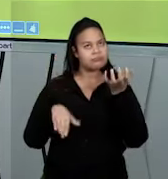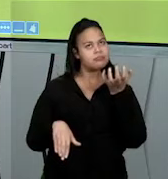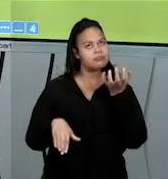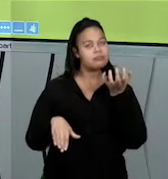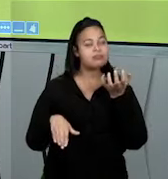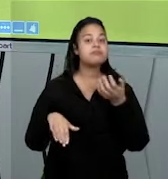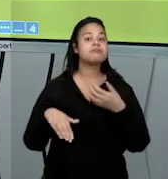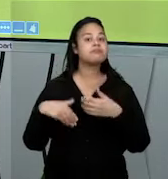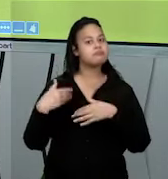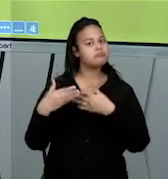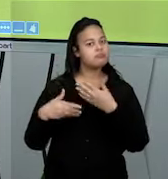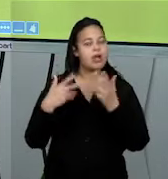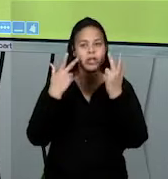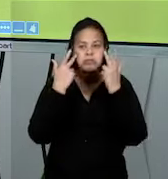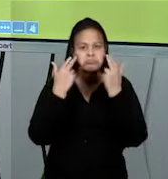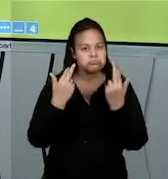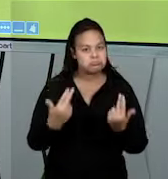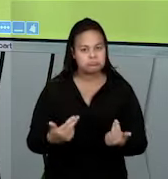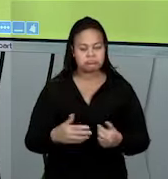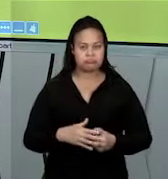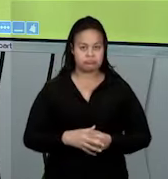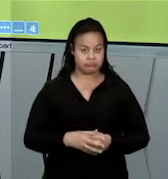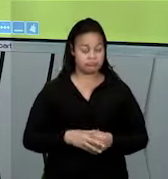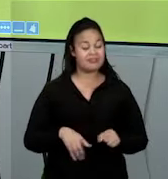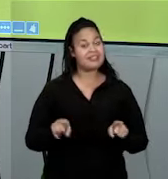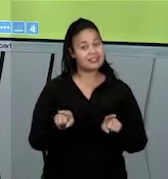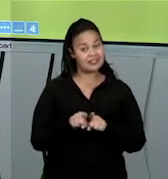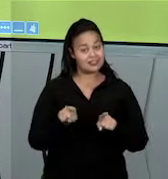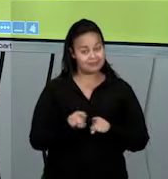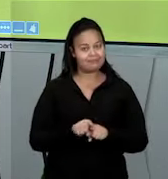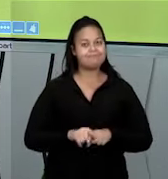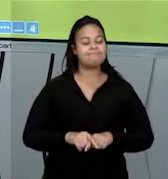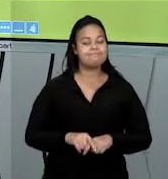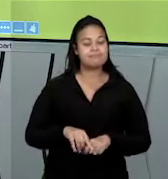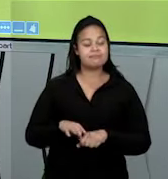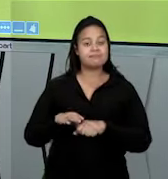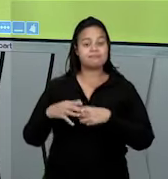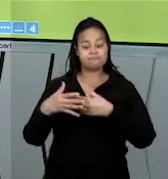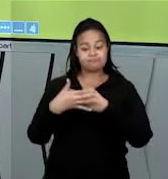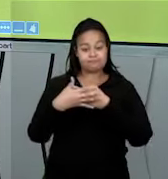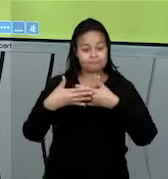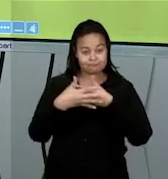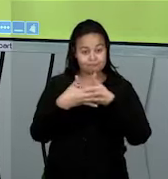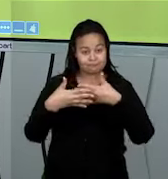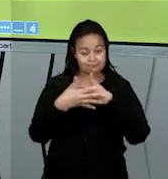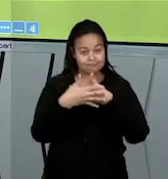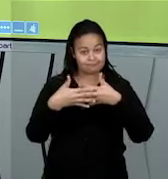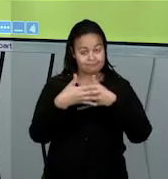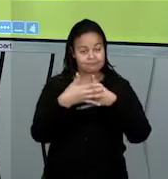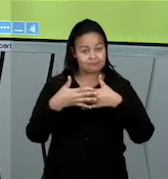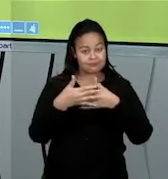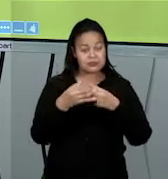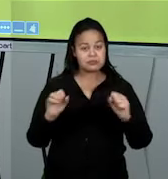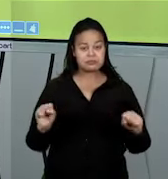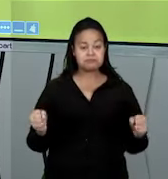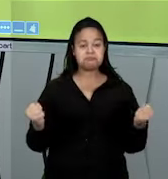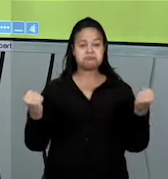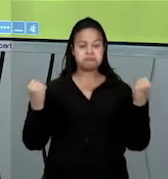movimentar voluntariamente. É também esse tecido que as pessoas treinam nas